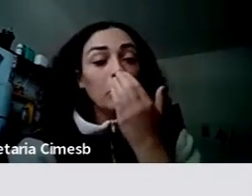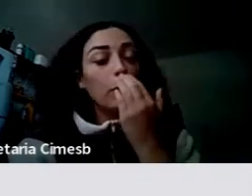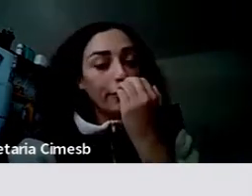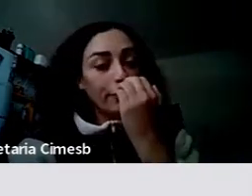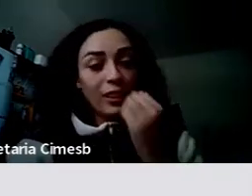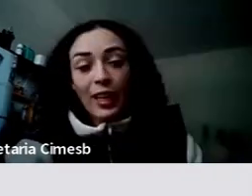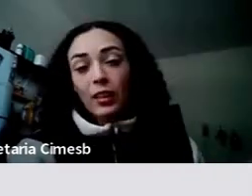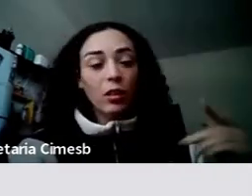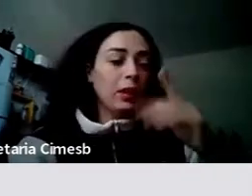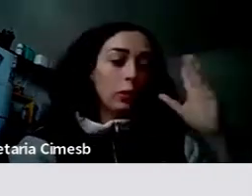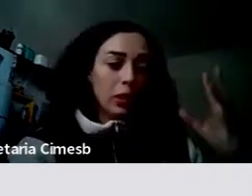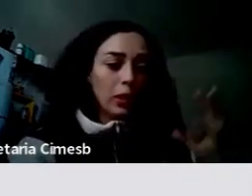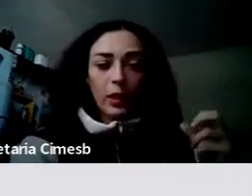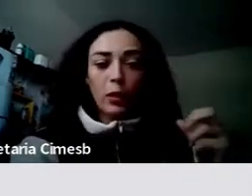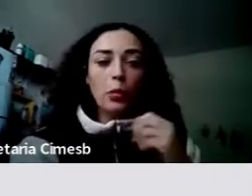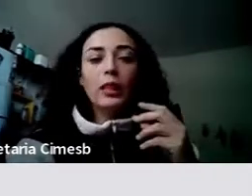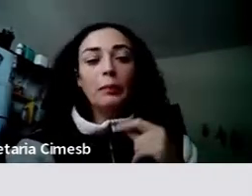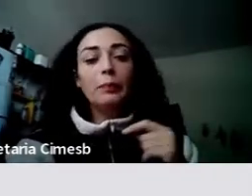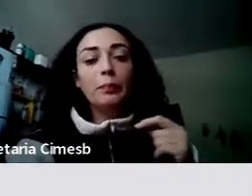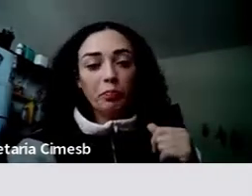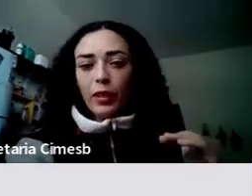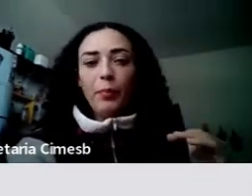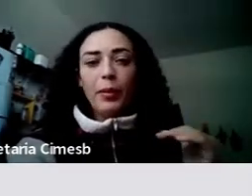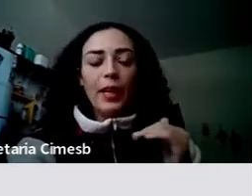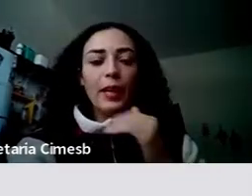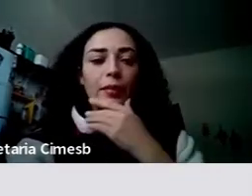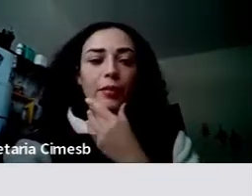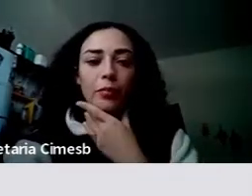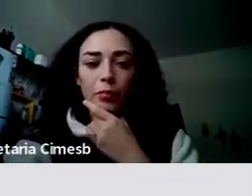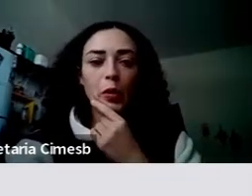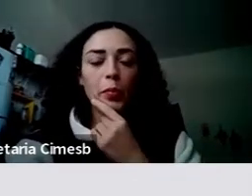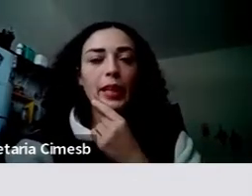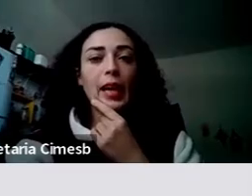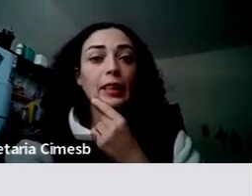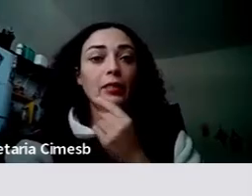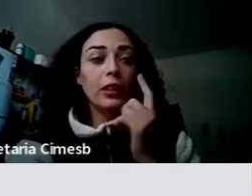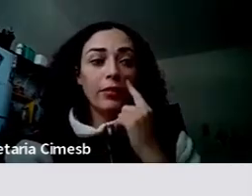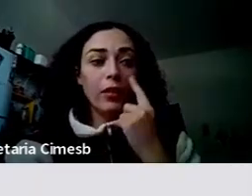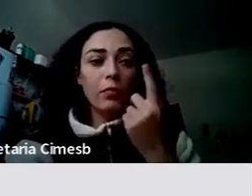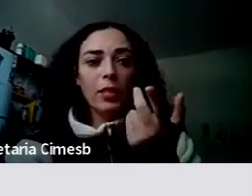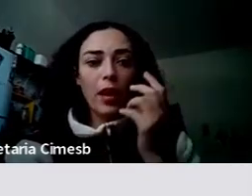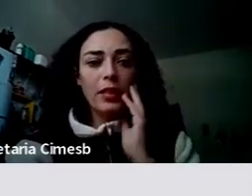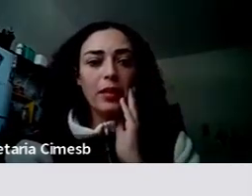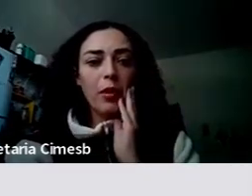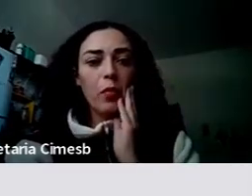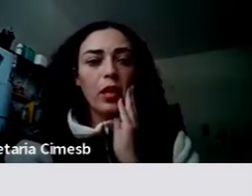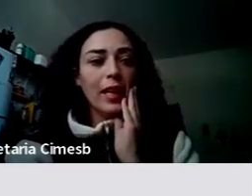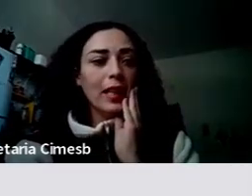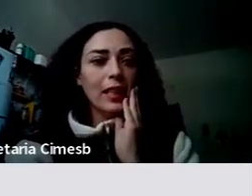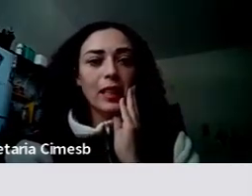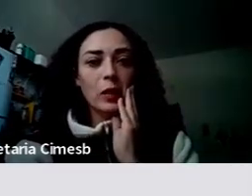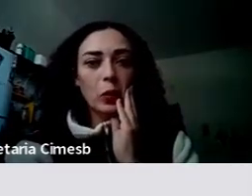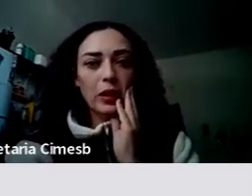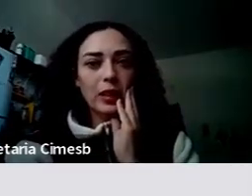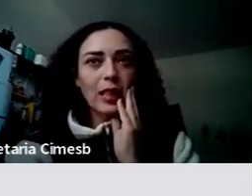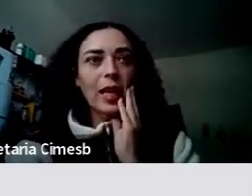leitura, não é um livro extenso, é uma leitura tranquila. Então dá para acompanhar ali, e você vai começar a perceber o olhar que